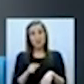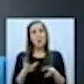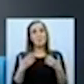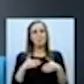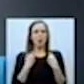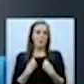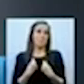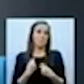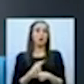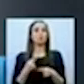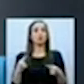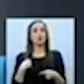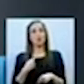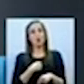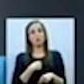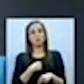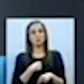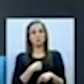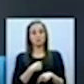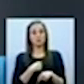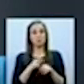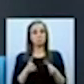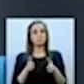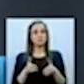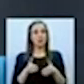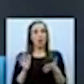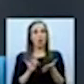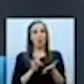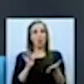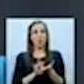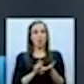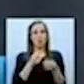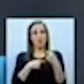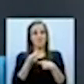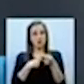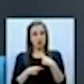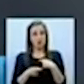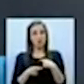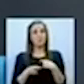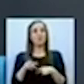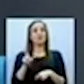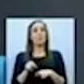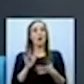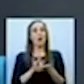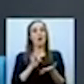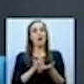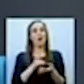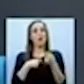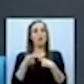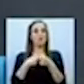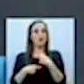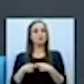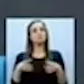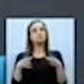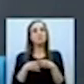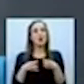bem, porque nós precisamos das nossas livrarias, porque as livrarias são polos de cultura, são